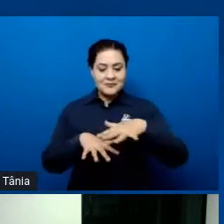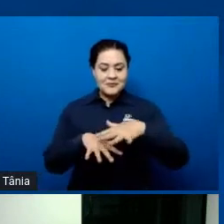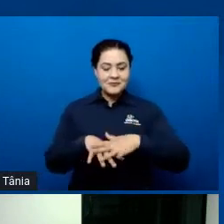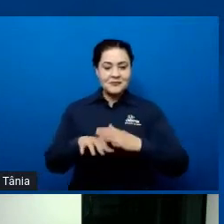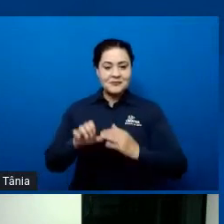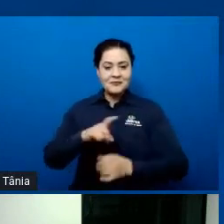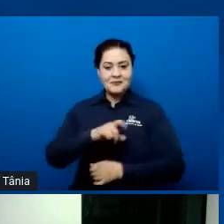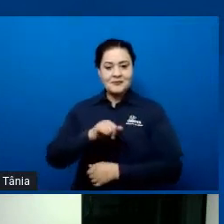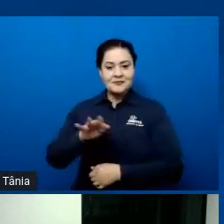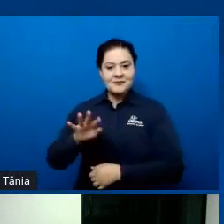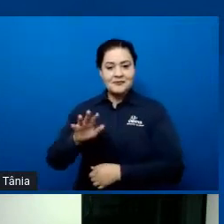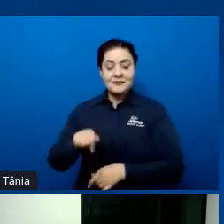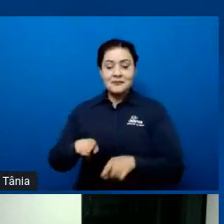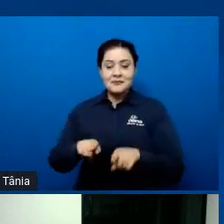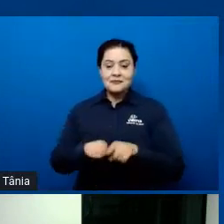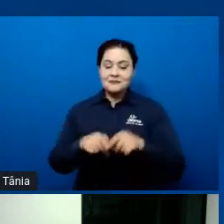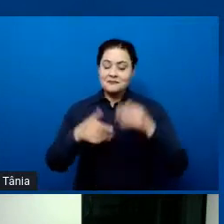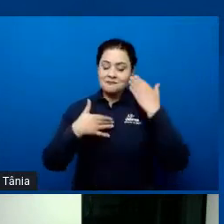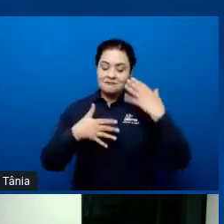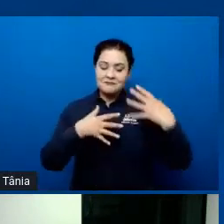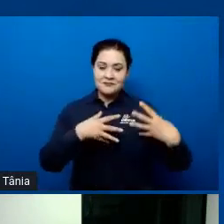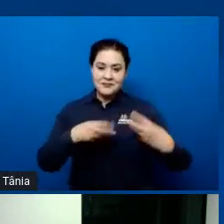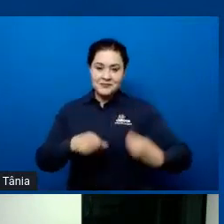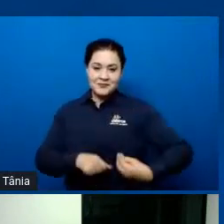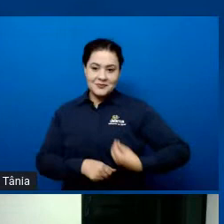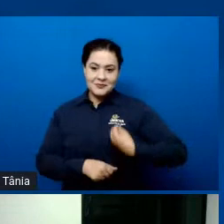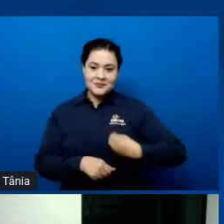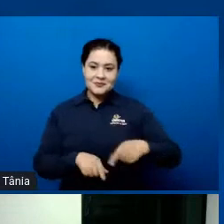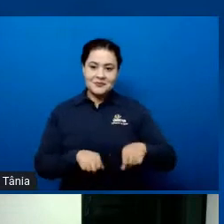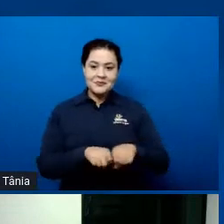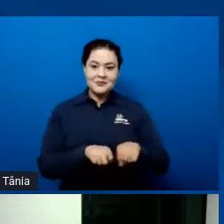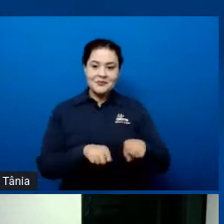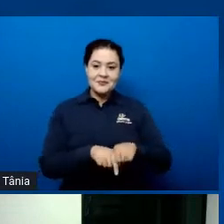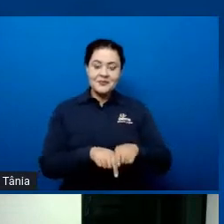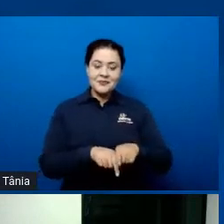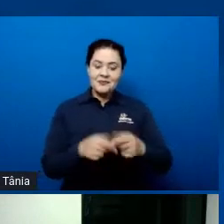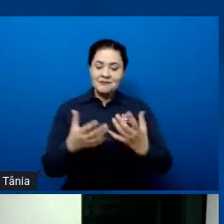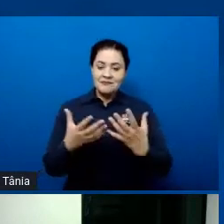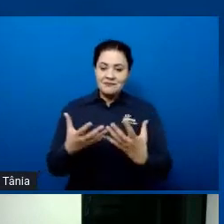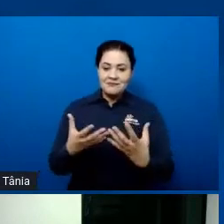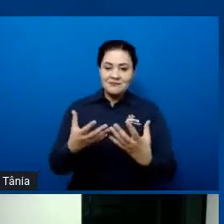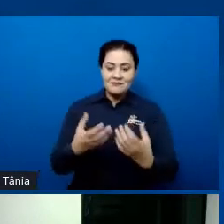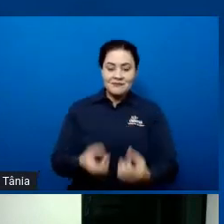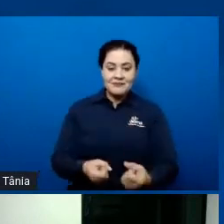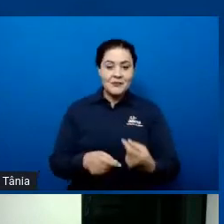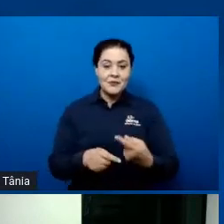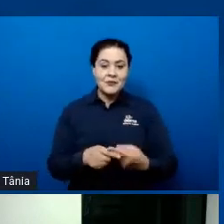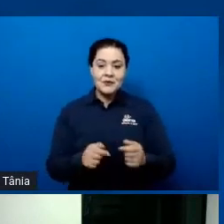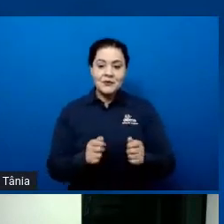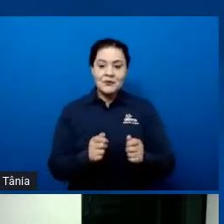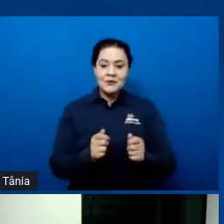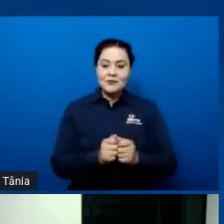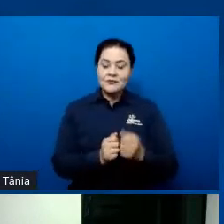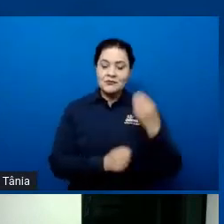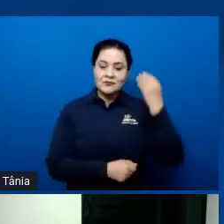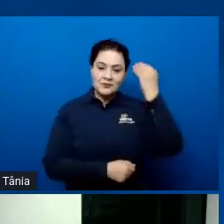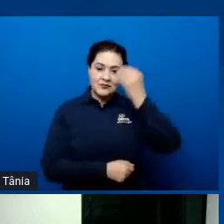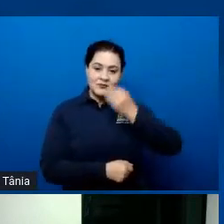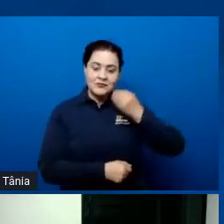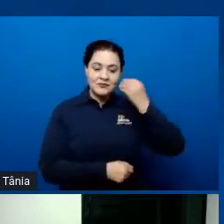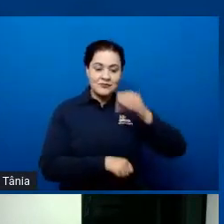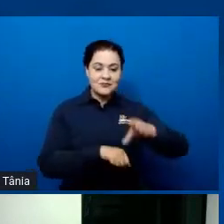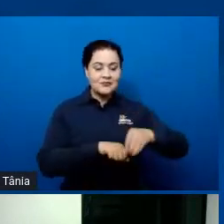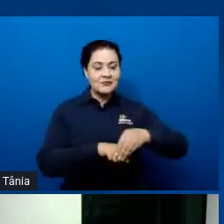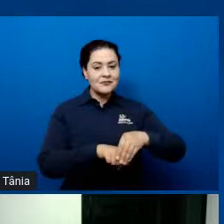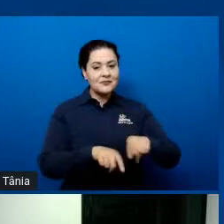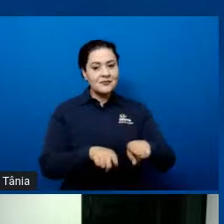quero agradecer em nome de todos os presentes aqui o convite, aceitar o convite, em compartilhar experiências, conhecimentos e mais